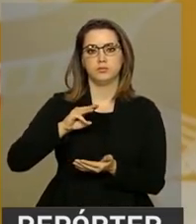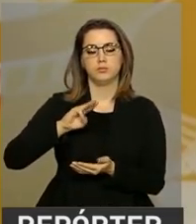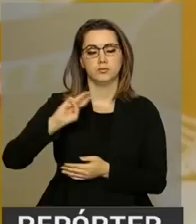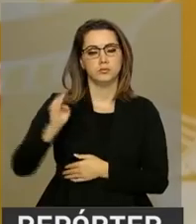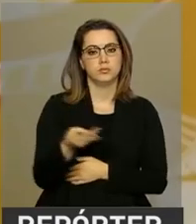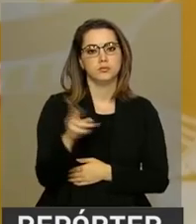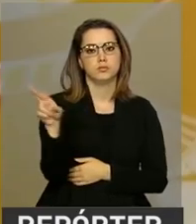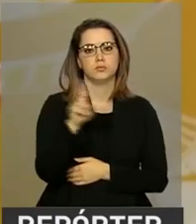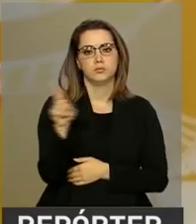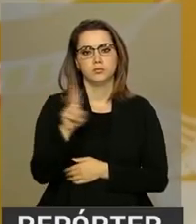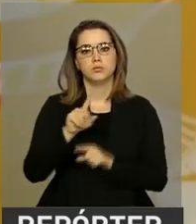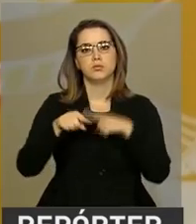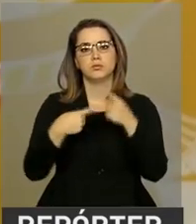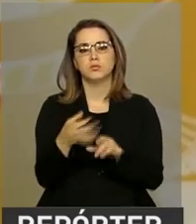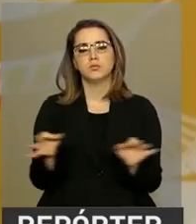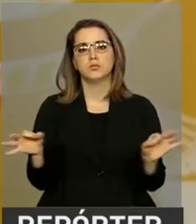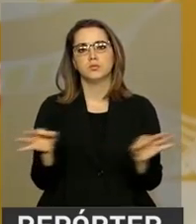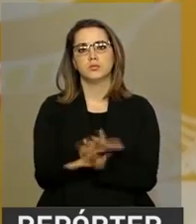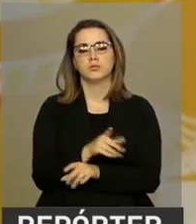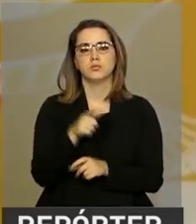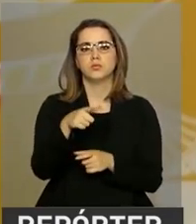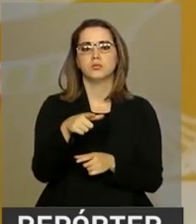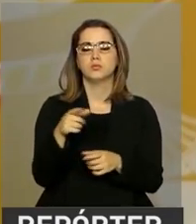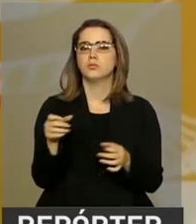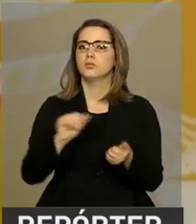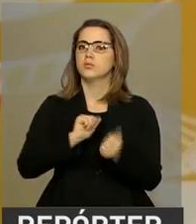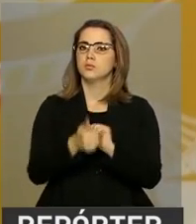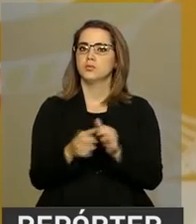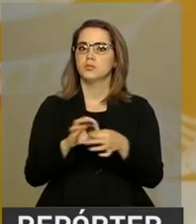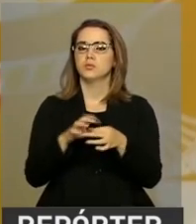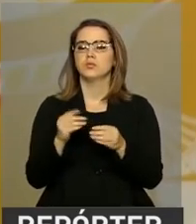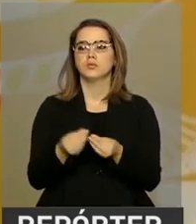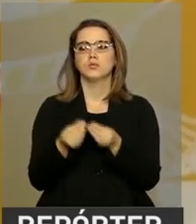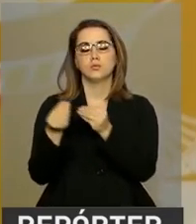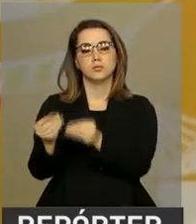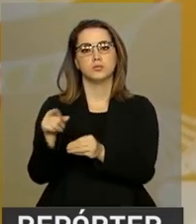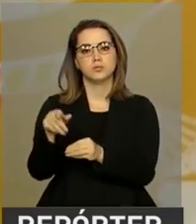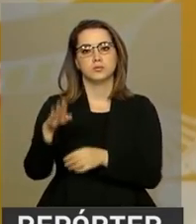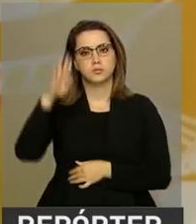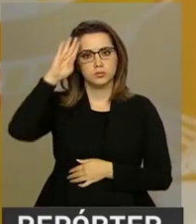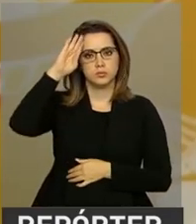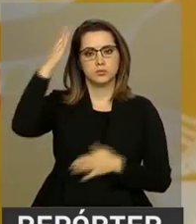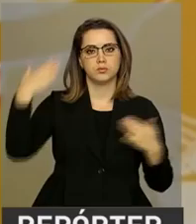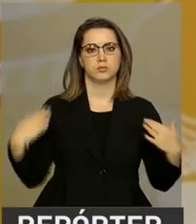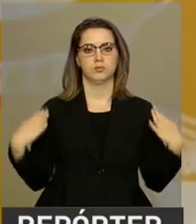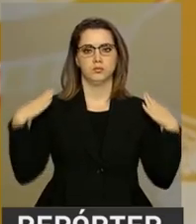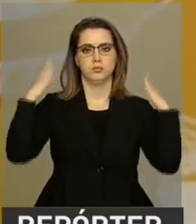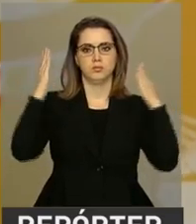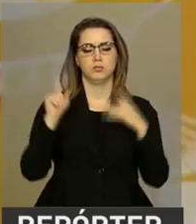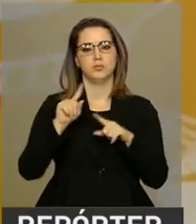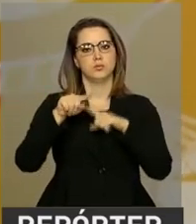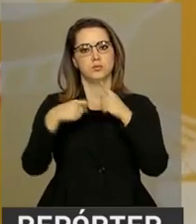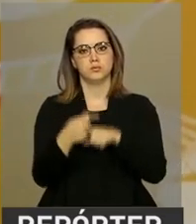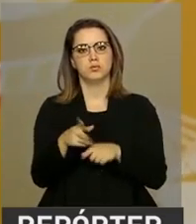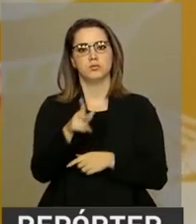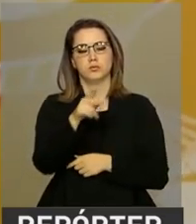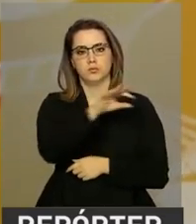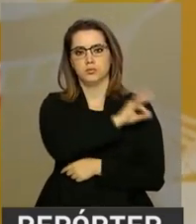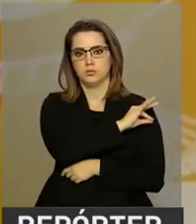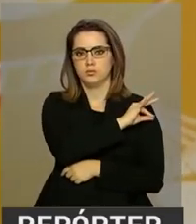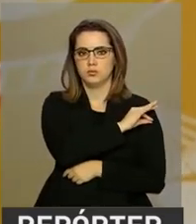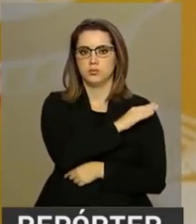fim das competições, parte desses itens vai para as Forças Armadas e o restante vai para as prefeituras,